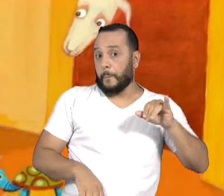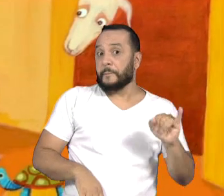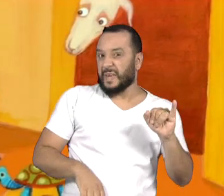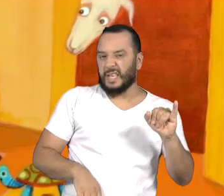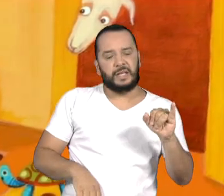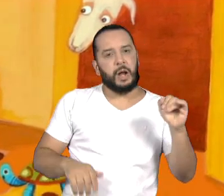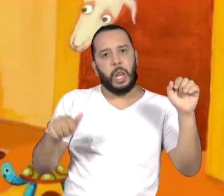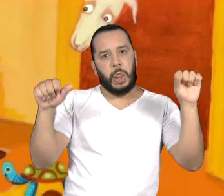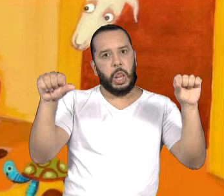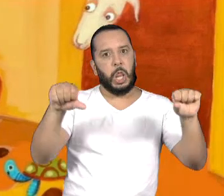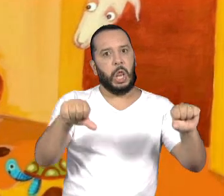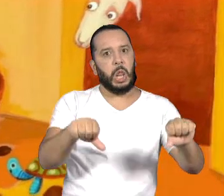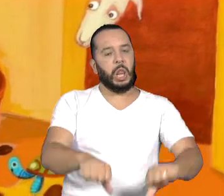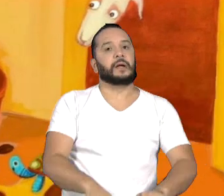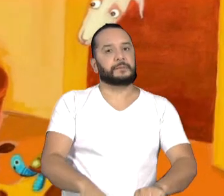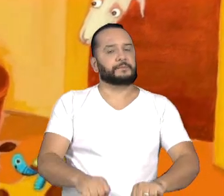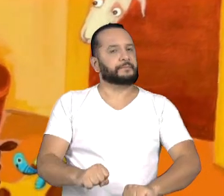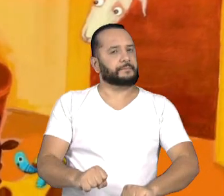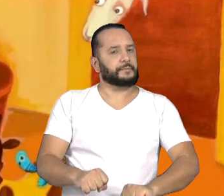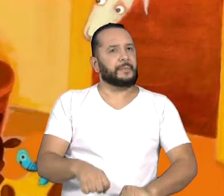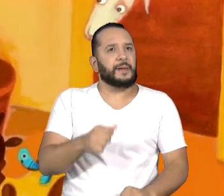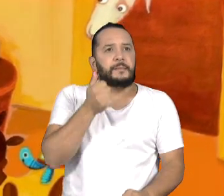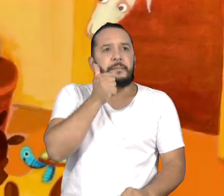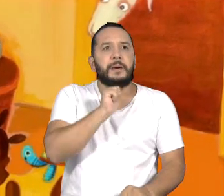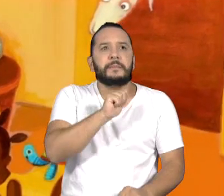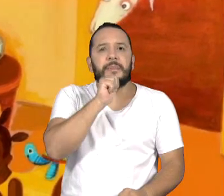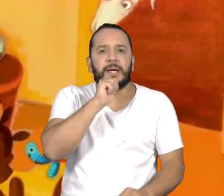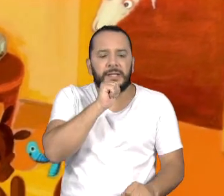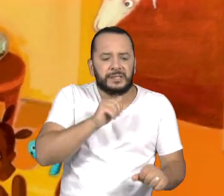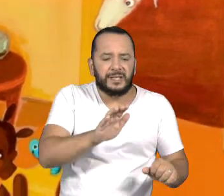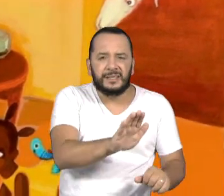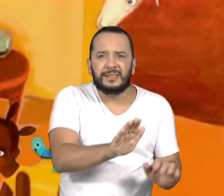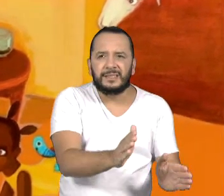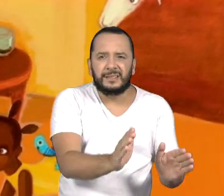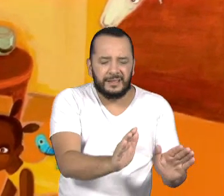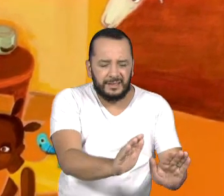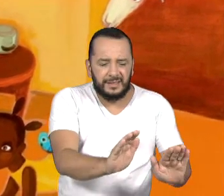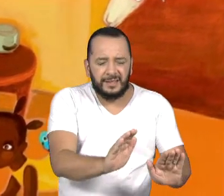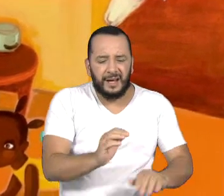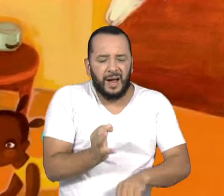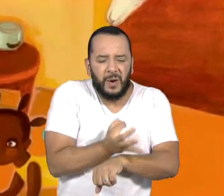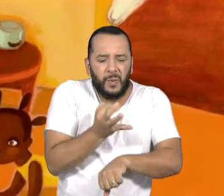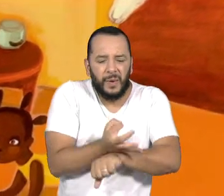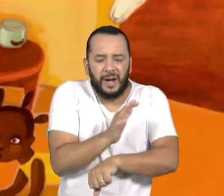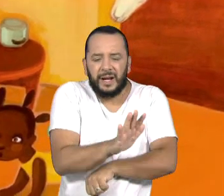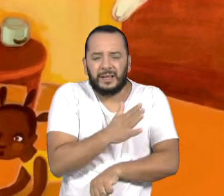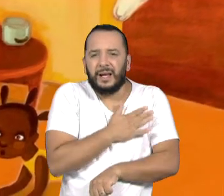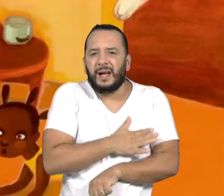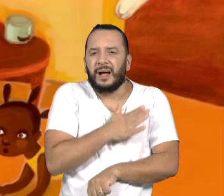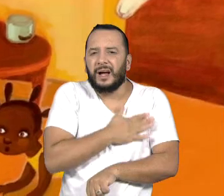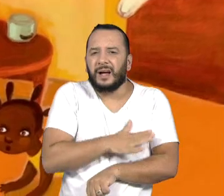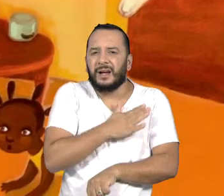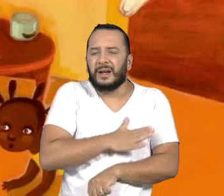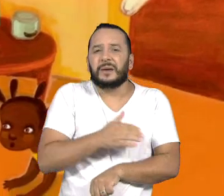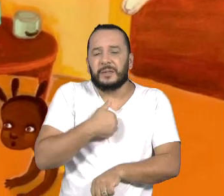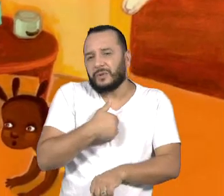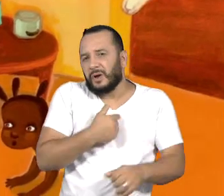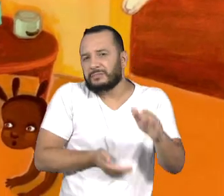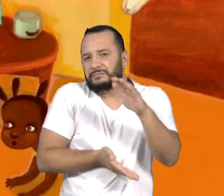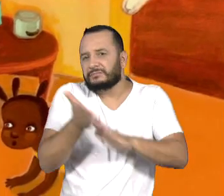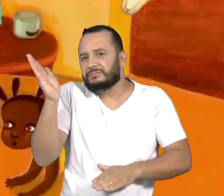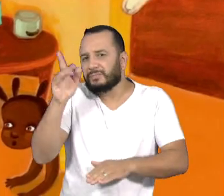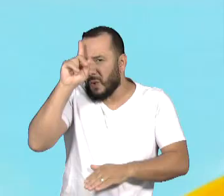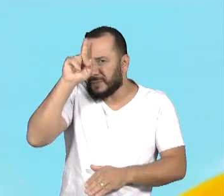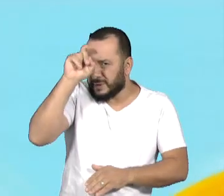avó a mãe Coloca a mão na festa do filho aguente firme rapaz ela pede já estamos de saída